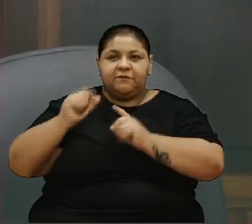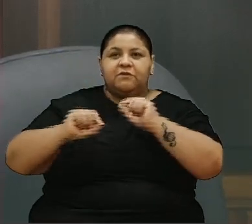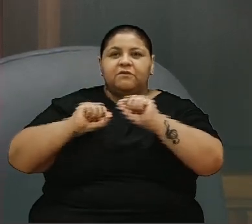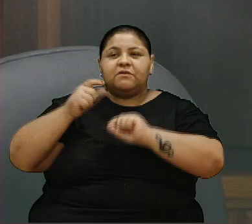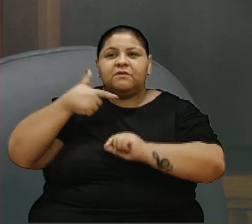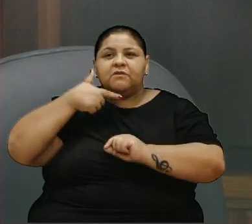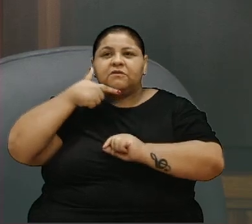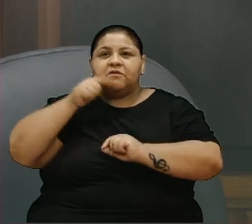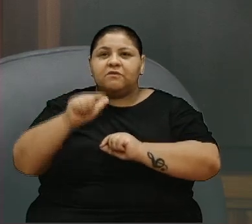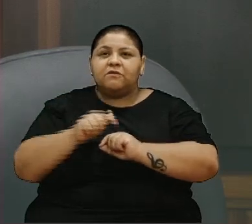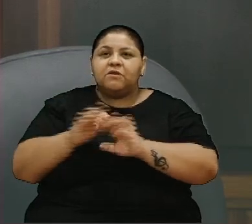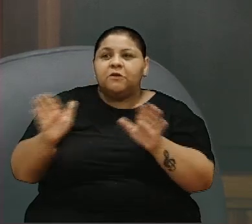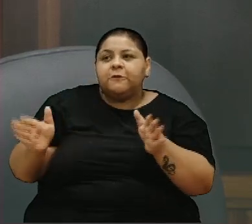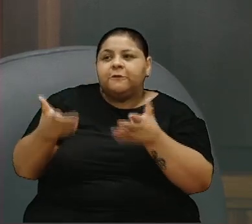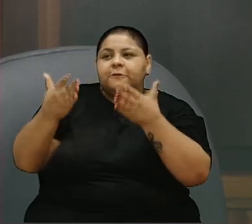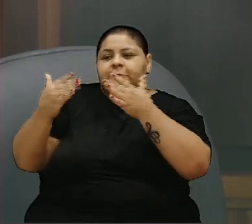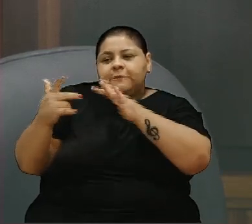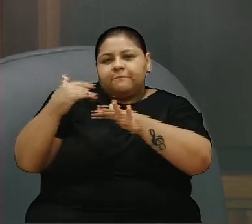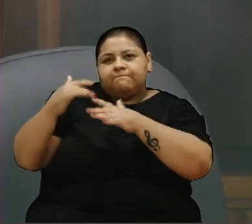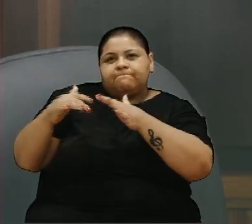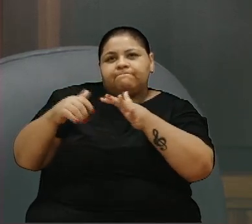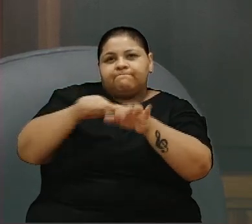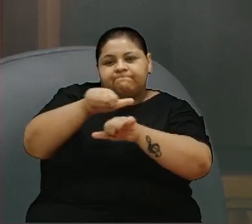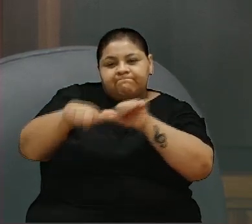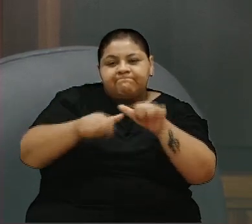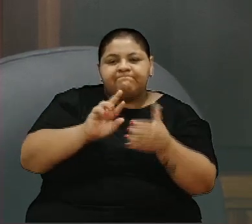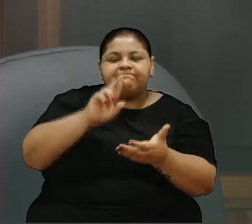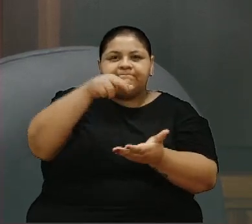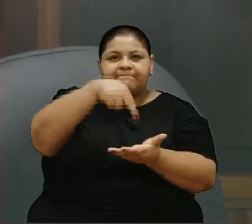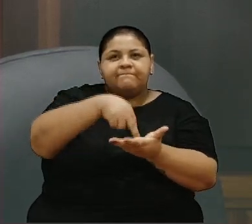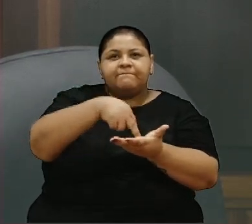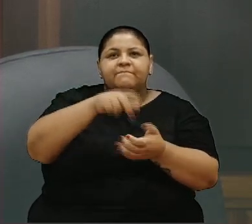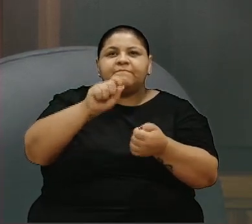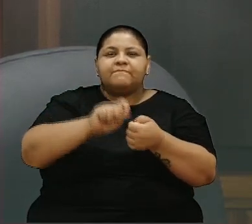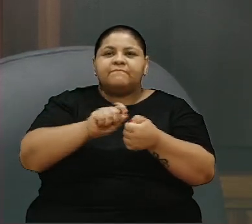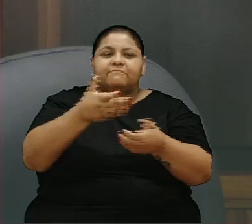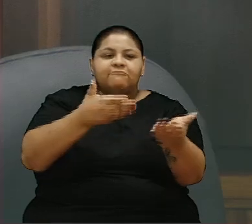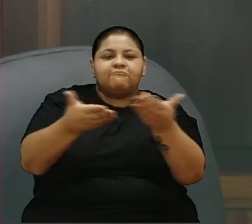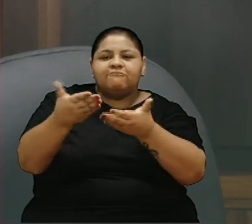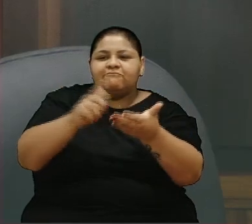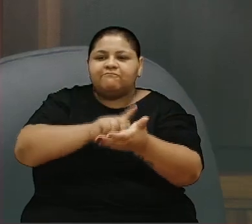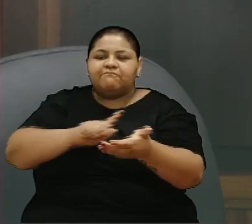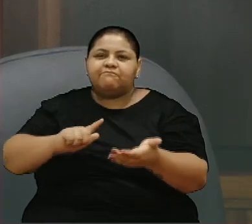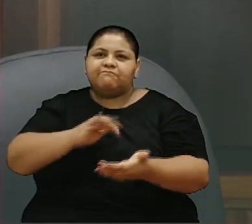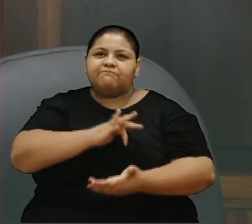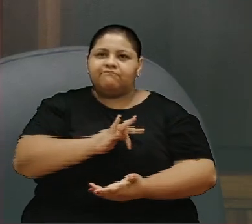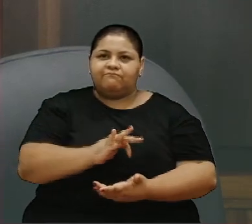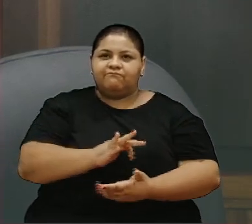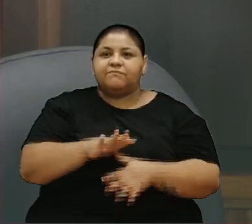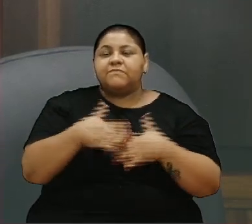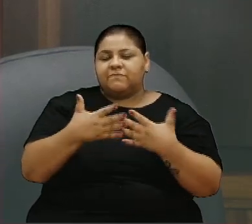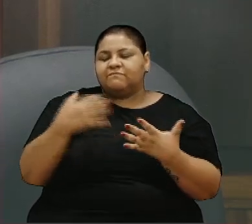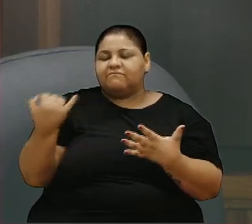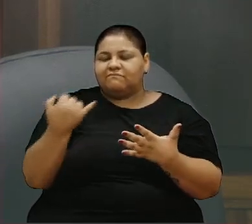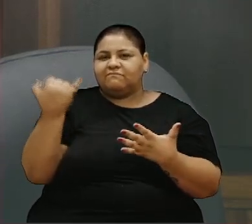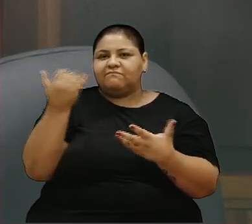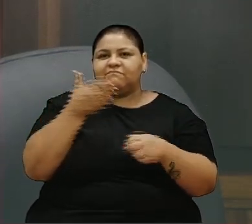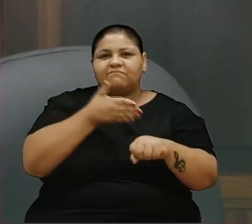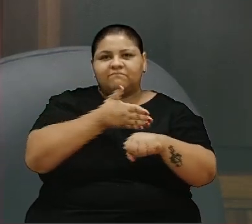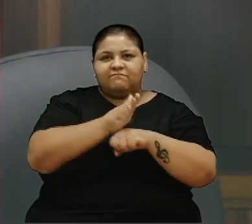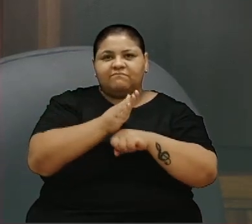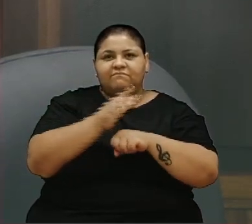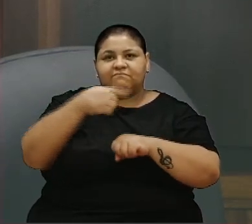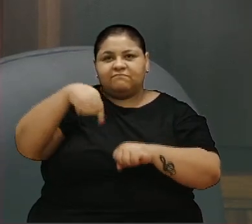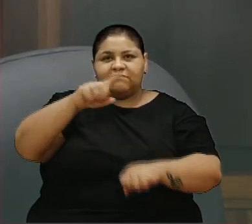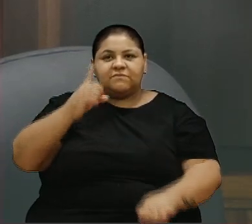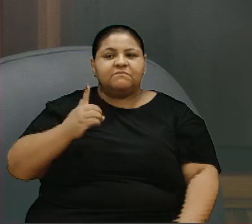conseguiu aglutinar o movimento para que isso se tornasse de fato realidade e fazer a intermediação com o governo federal. Então, fundamental a participação da nossa